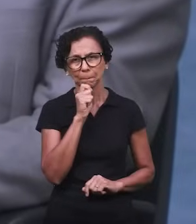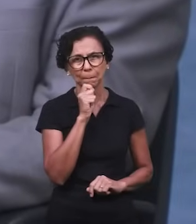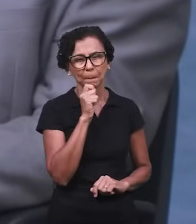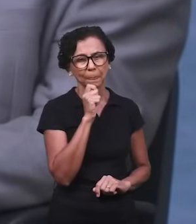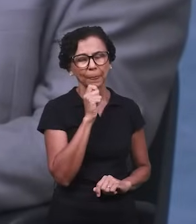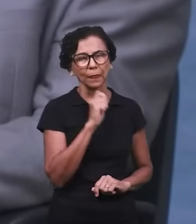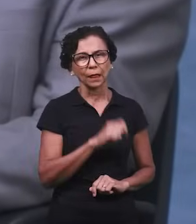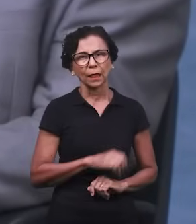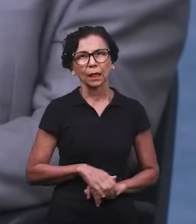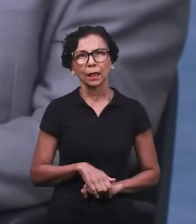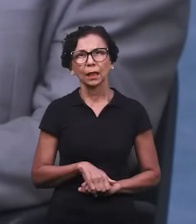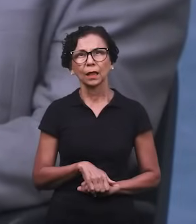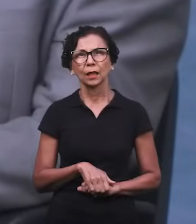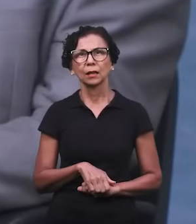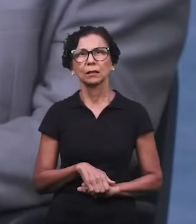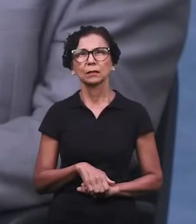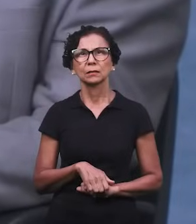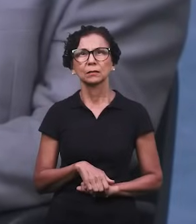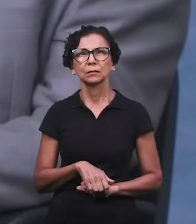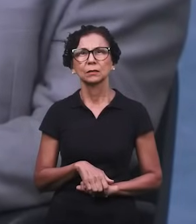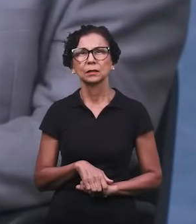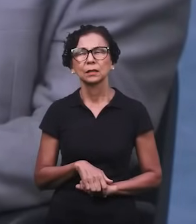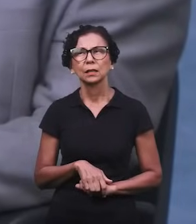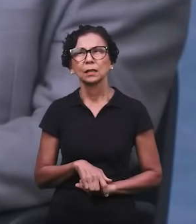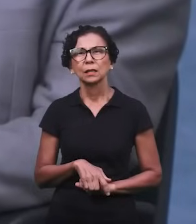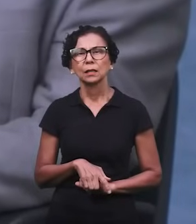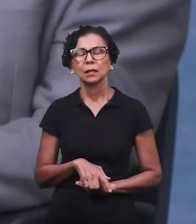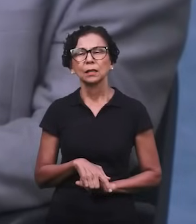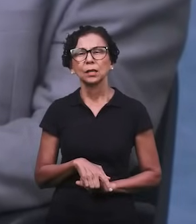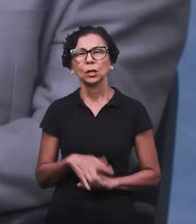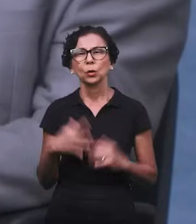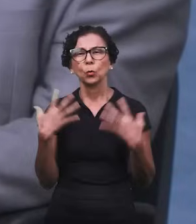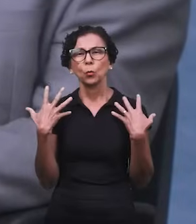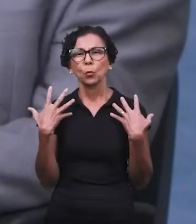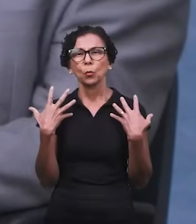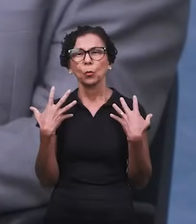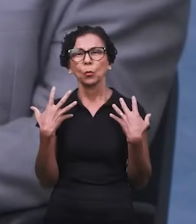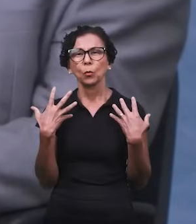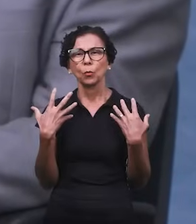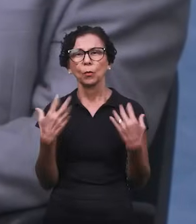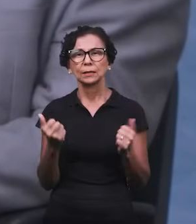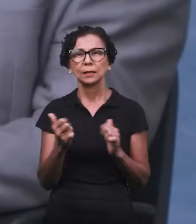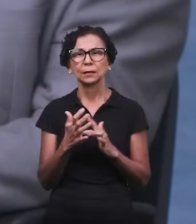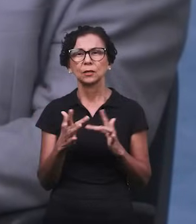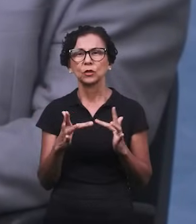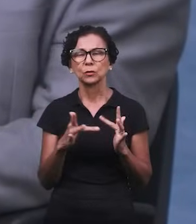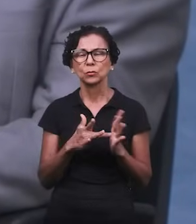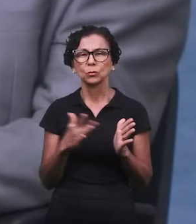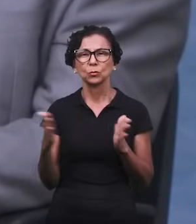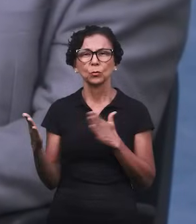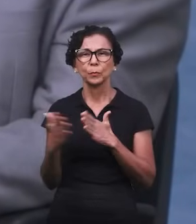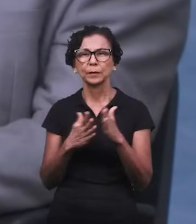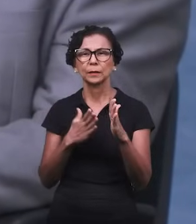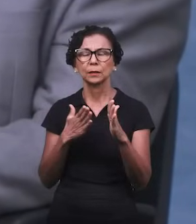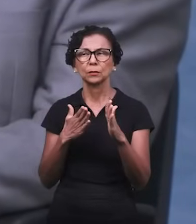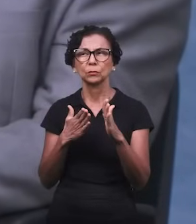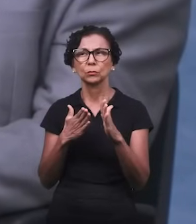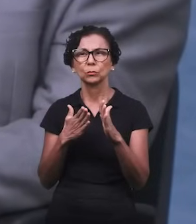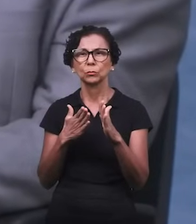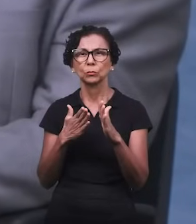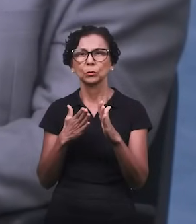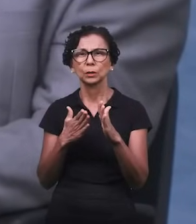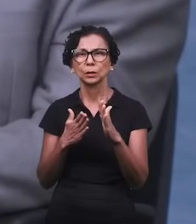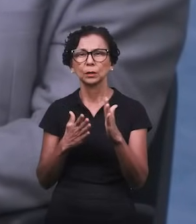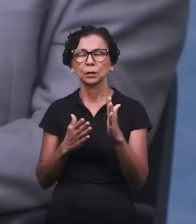Eu me converti justamente na época do ingresso na universidade, vestibular. E quando você se